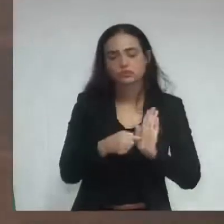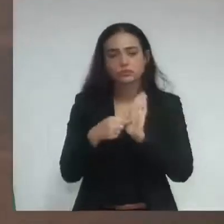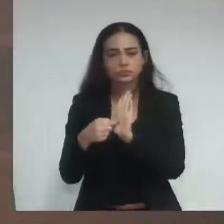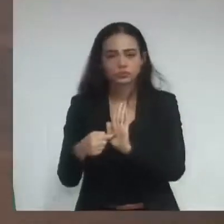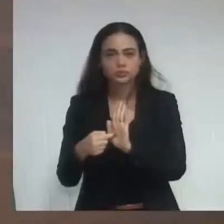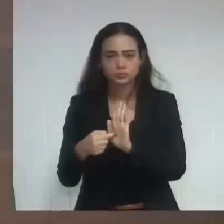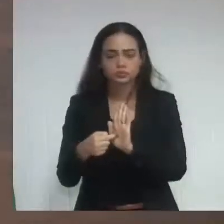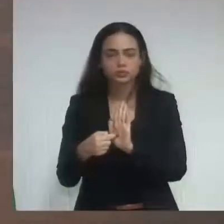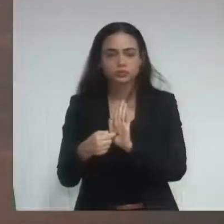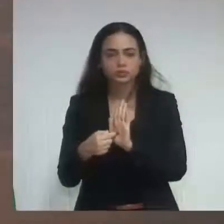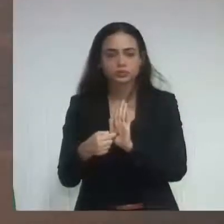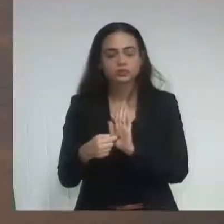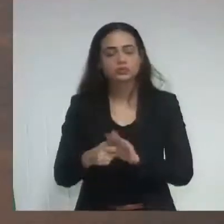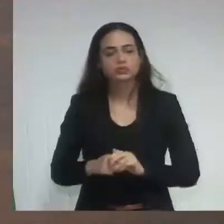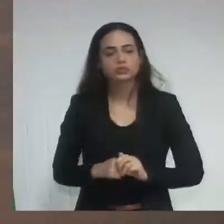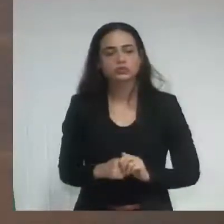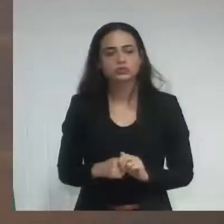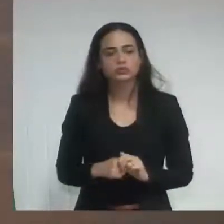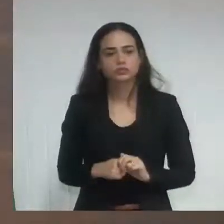que